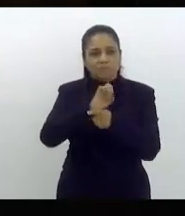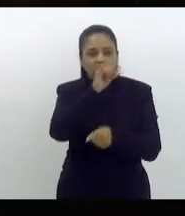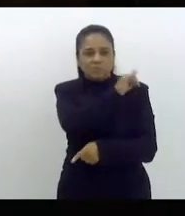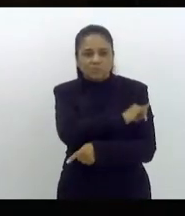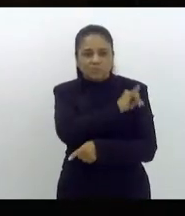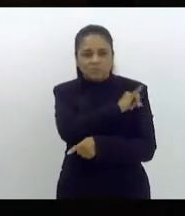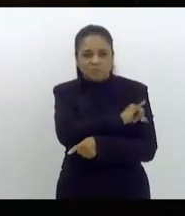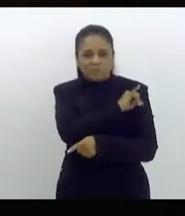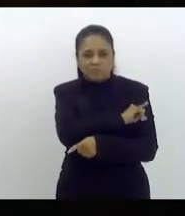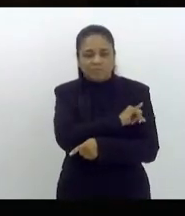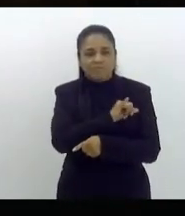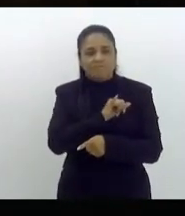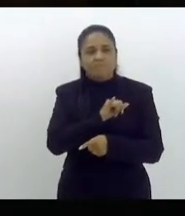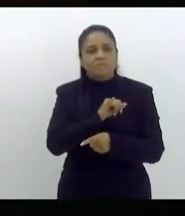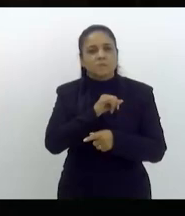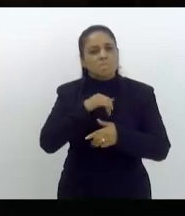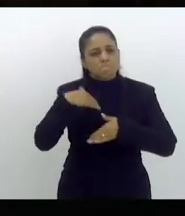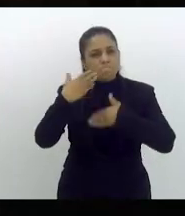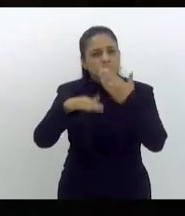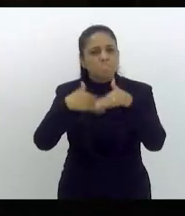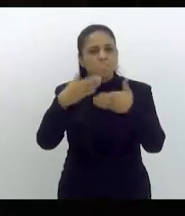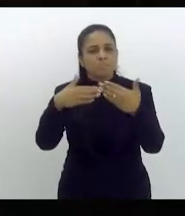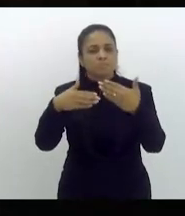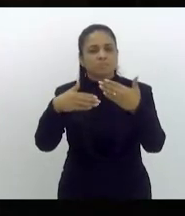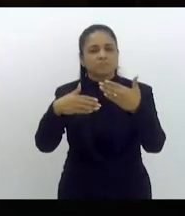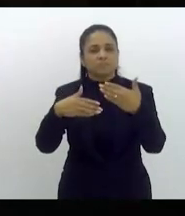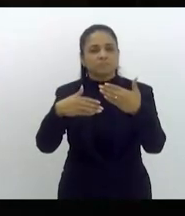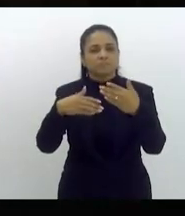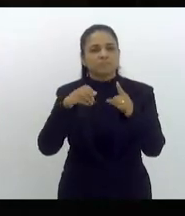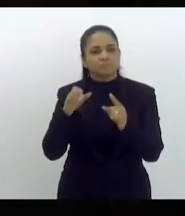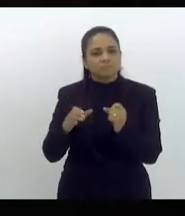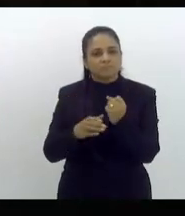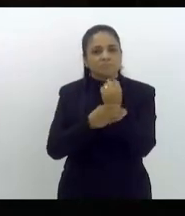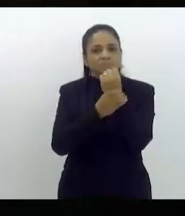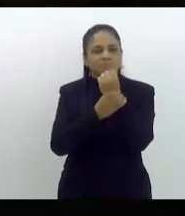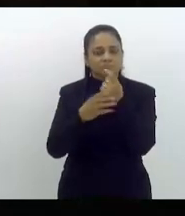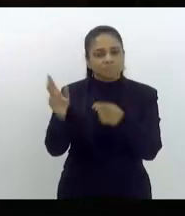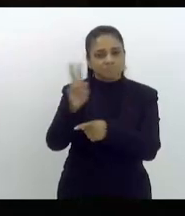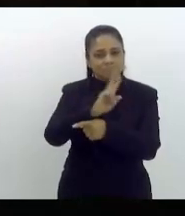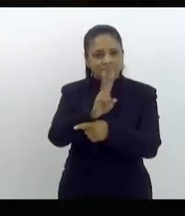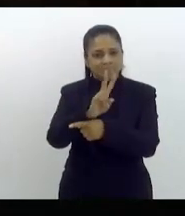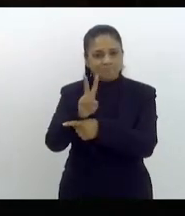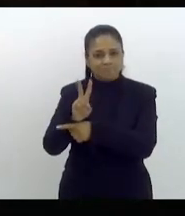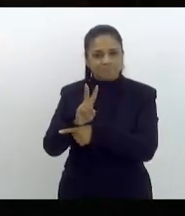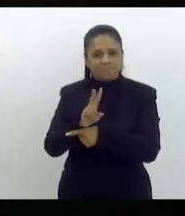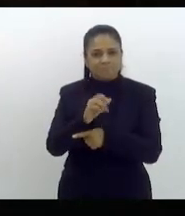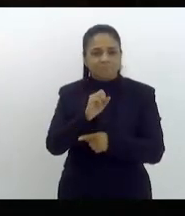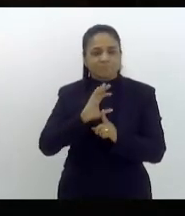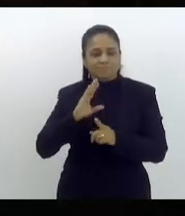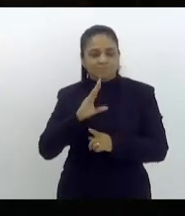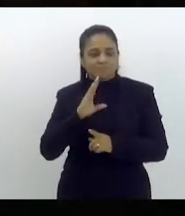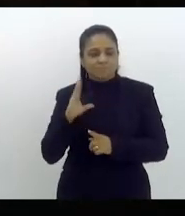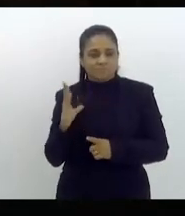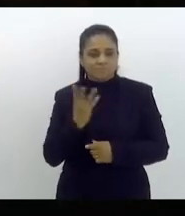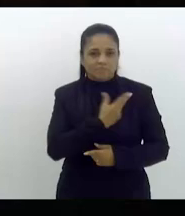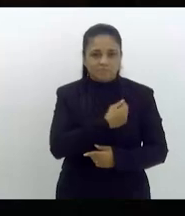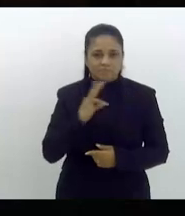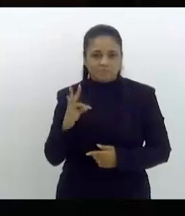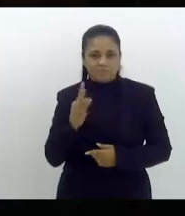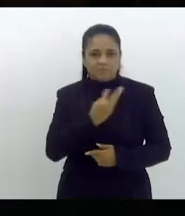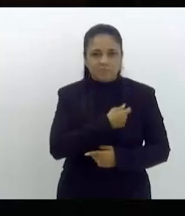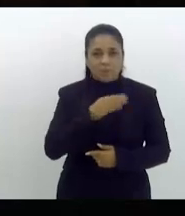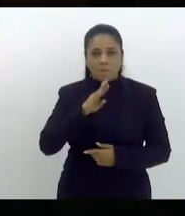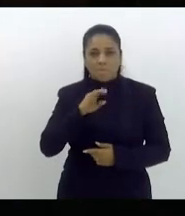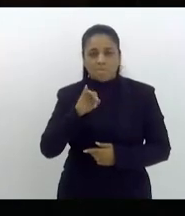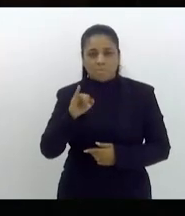seja um estado que Produza proteção para mulheres lésbicas homens homossexuais pessoas bissexuais